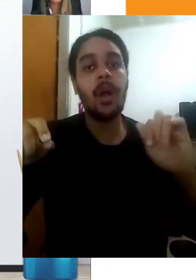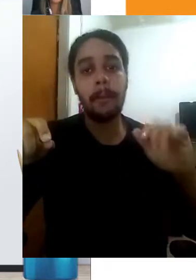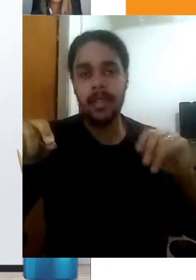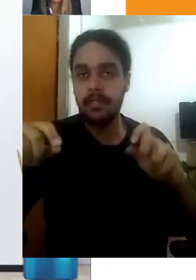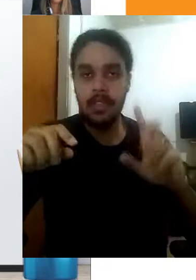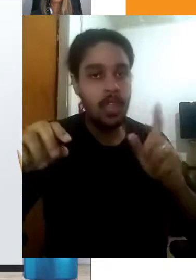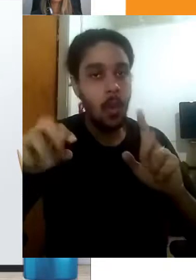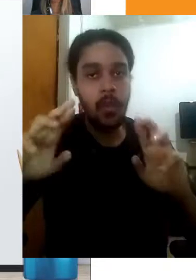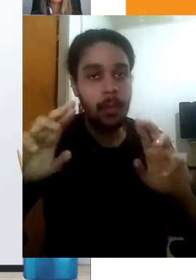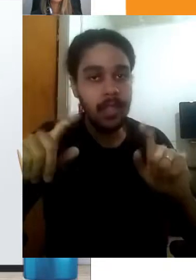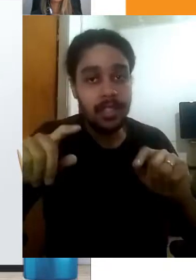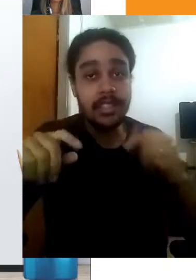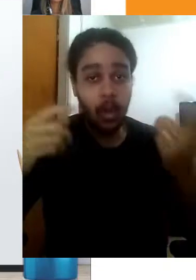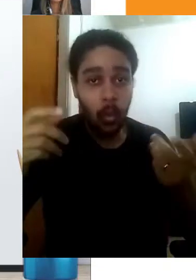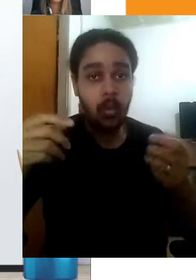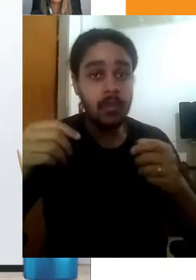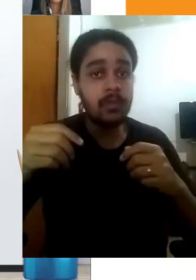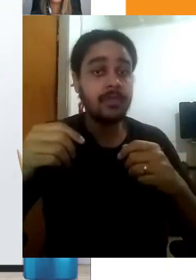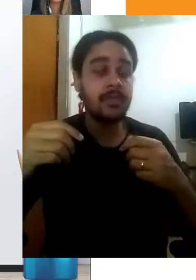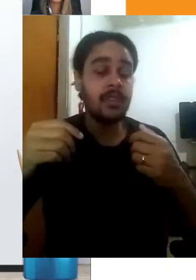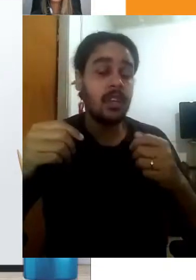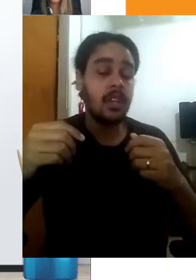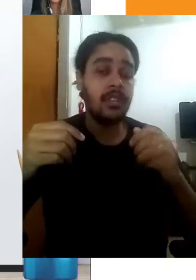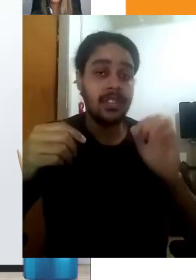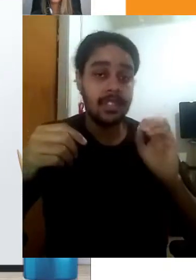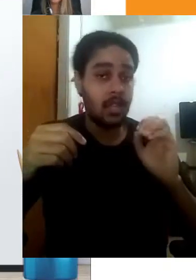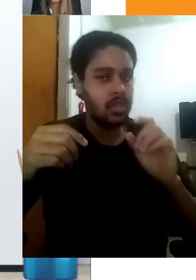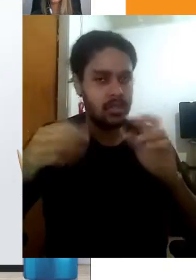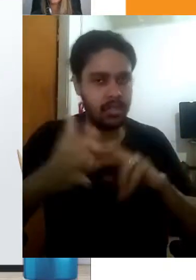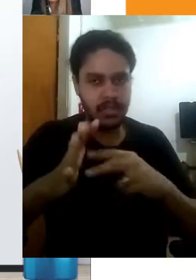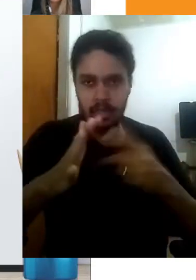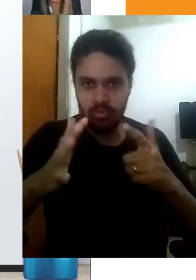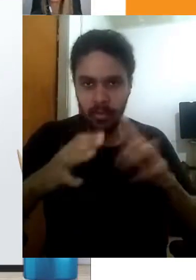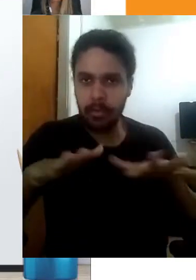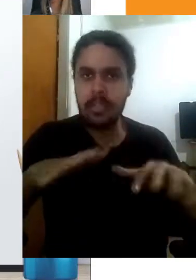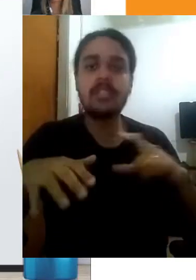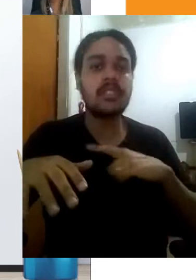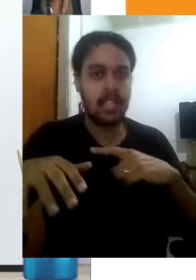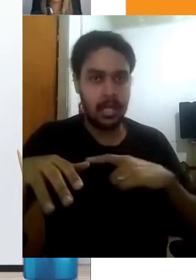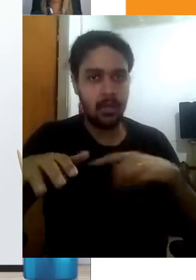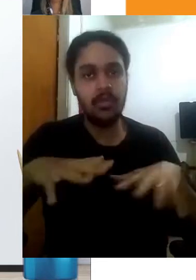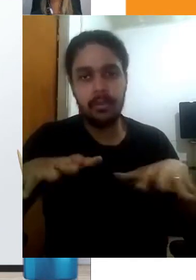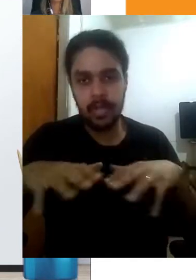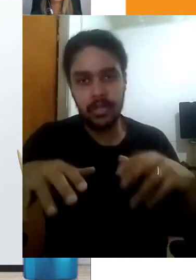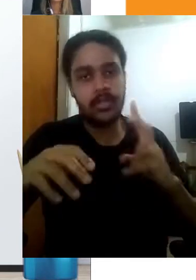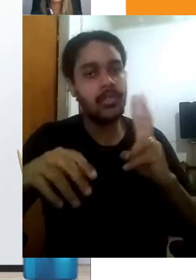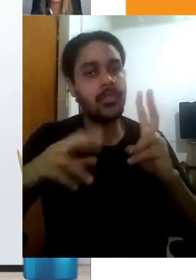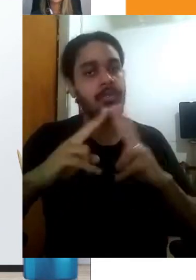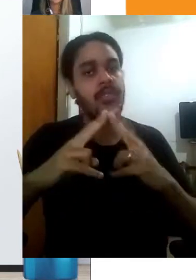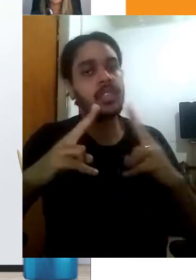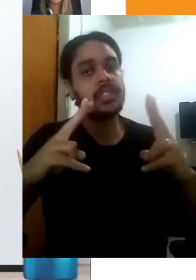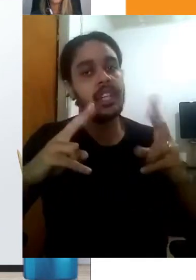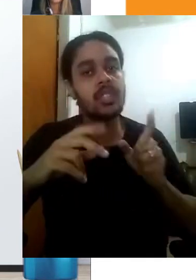mudar. Como isso? A resultante vai ser zero, quer dizer que não temos movimento? O corpo se move com a